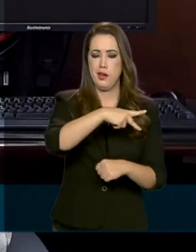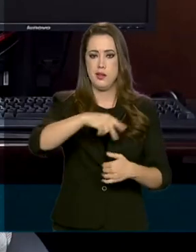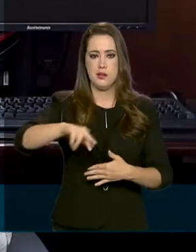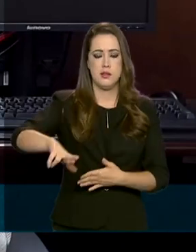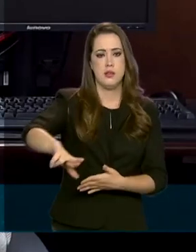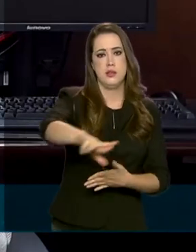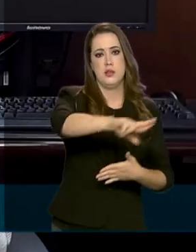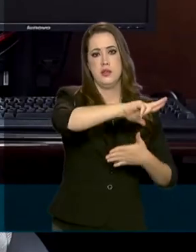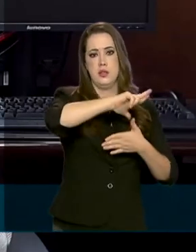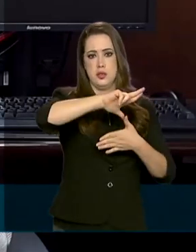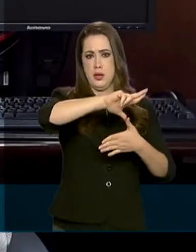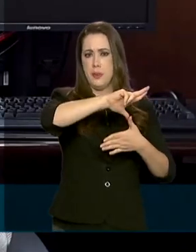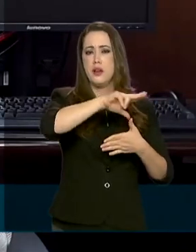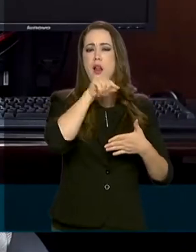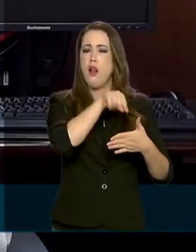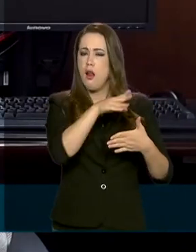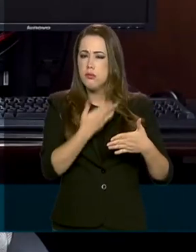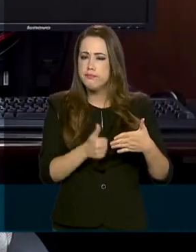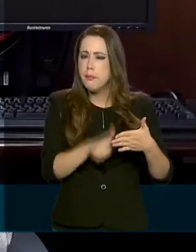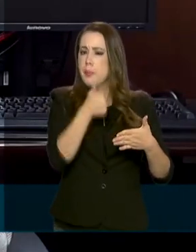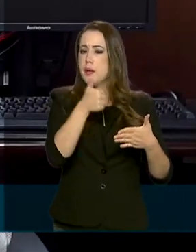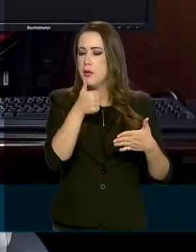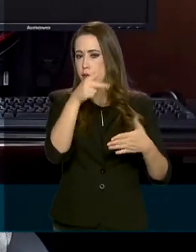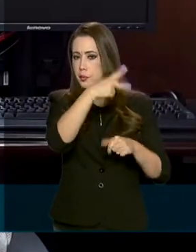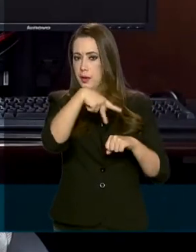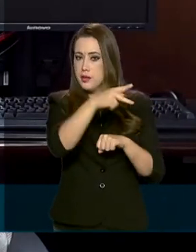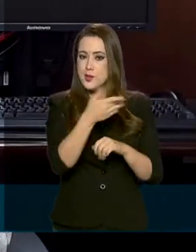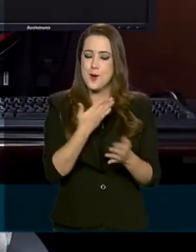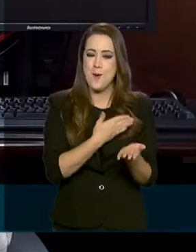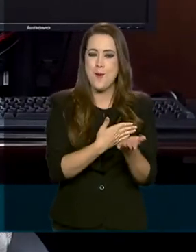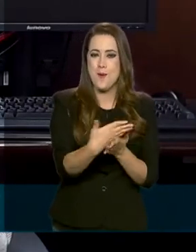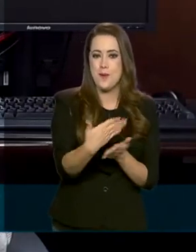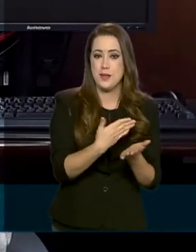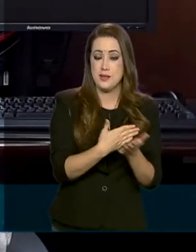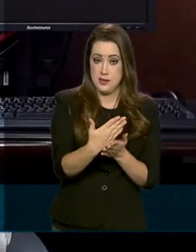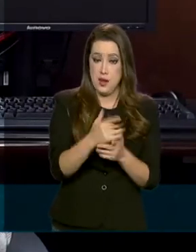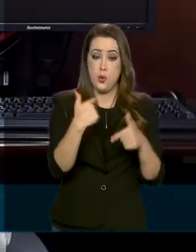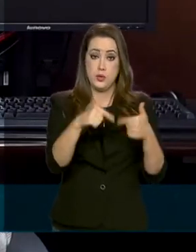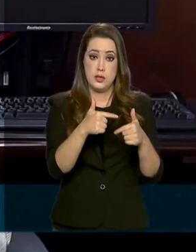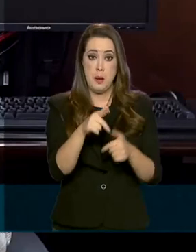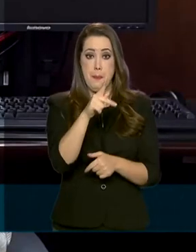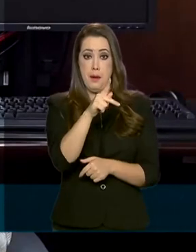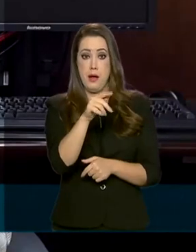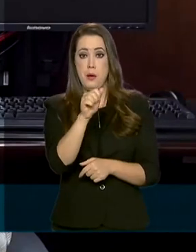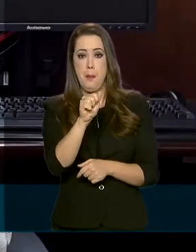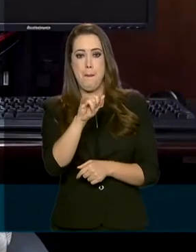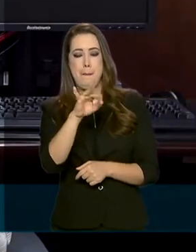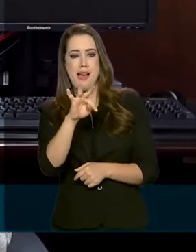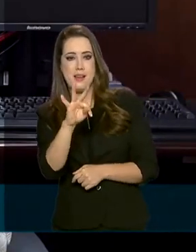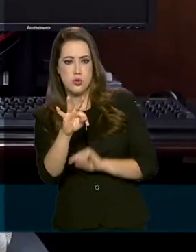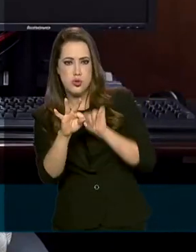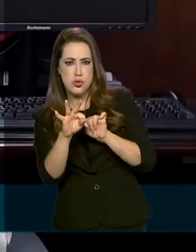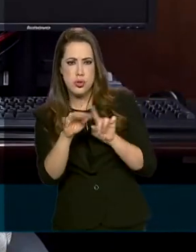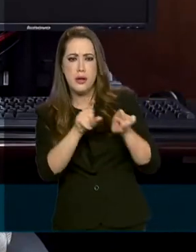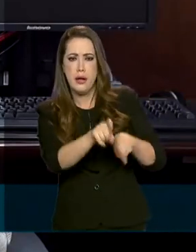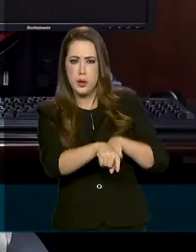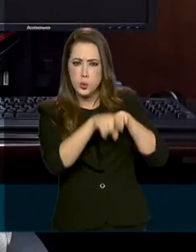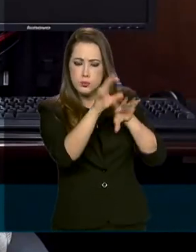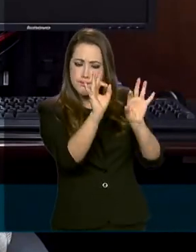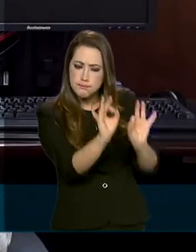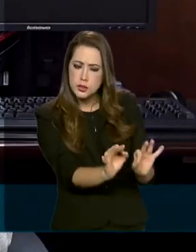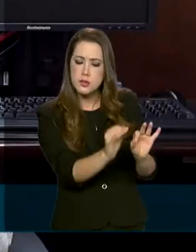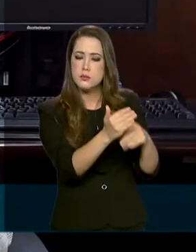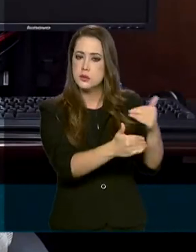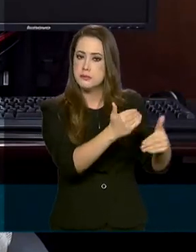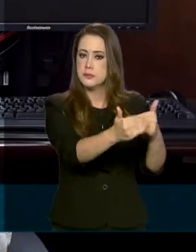Latina a implementar o modelo de trabalho do PAD, Agricultura de Precisão para o Desenvolvimento,